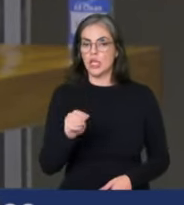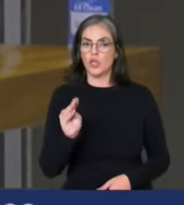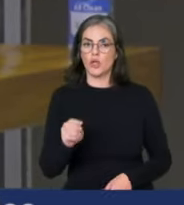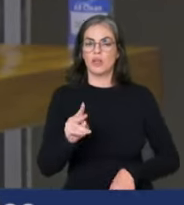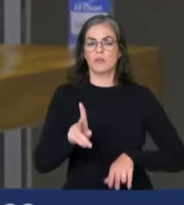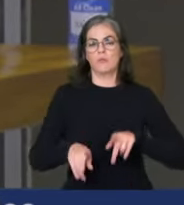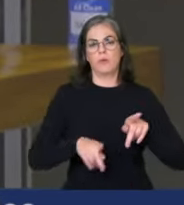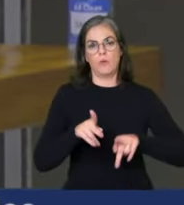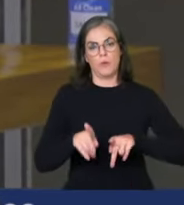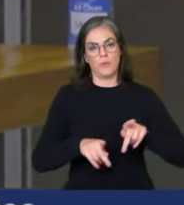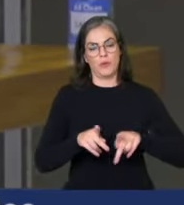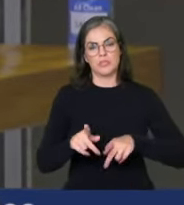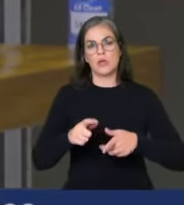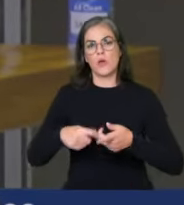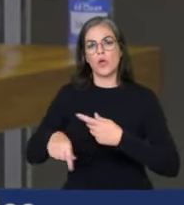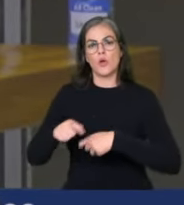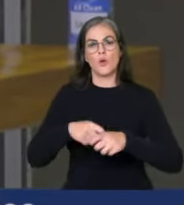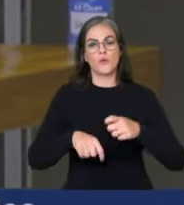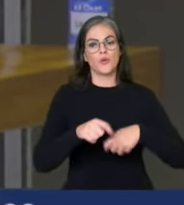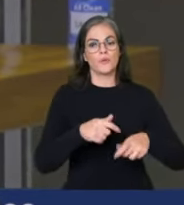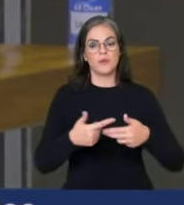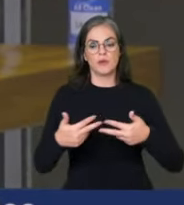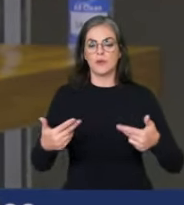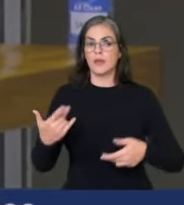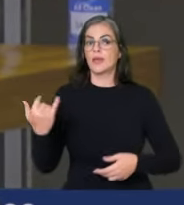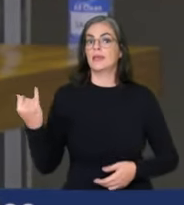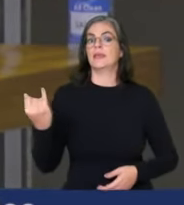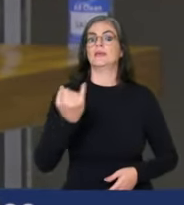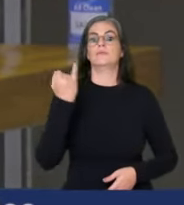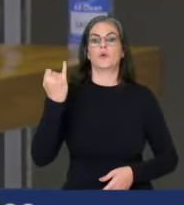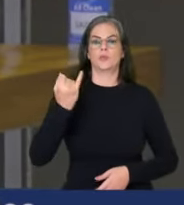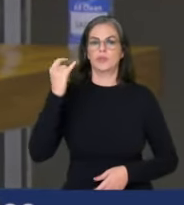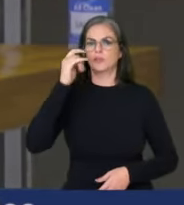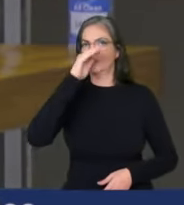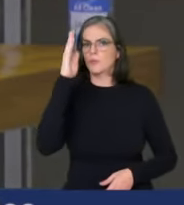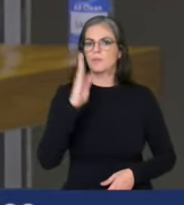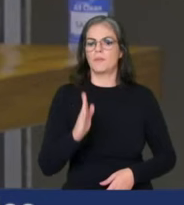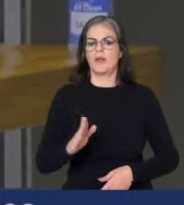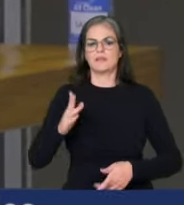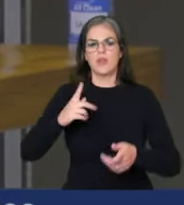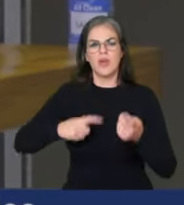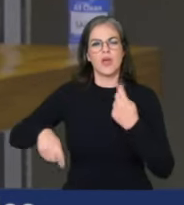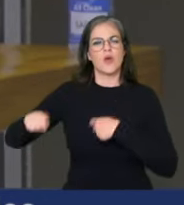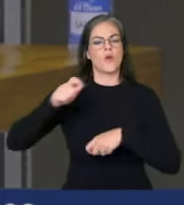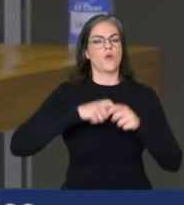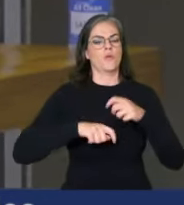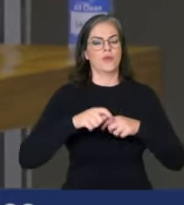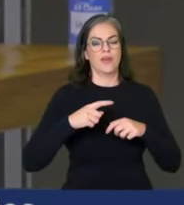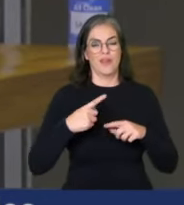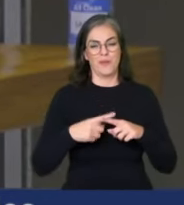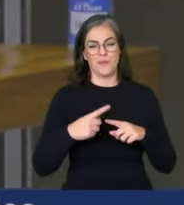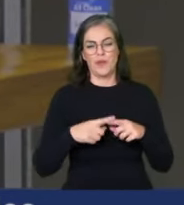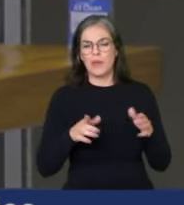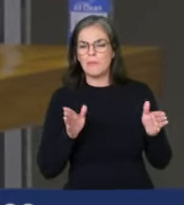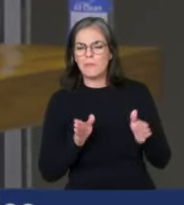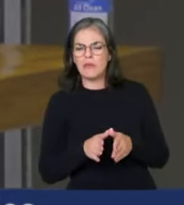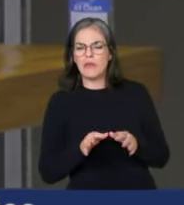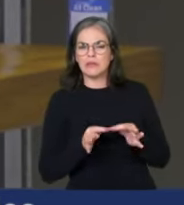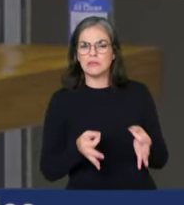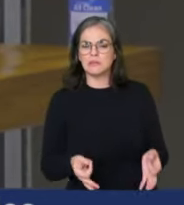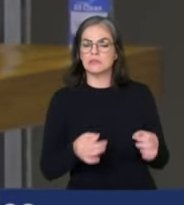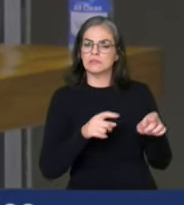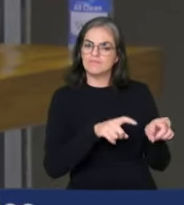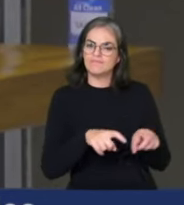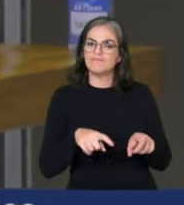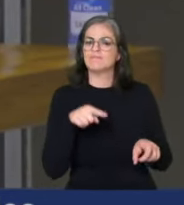que dinamiza a economia brasileira. Dinamiza, porque os nossos pequenos agricultores precisam da